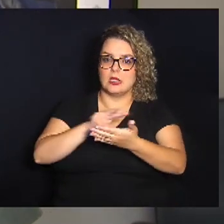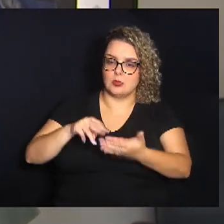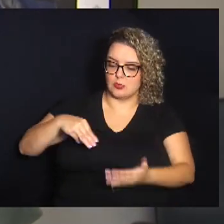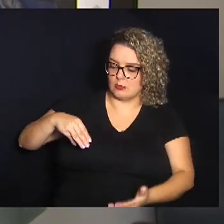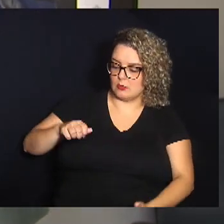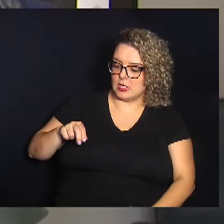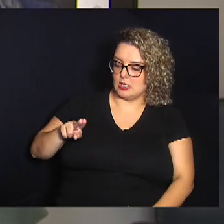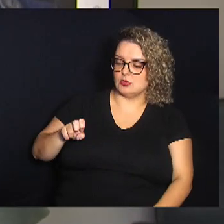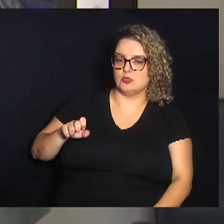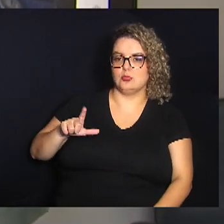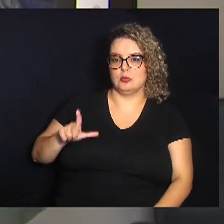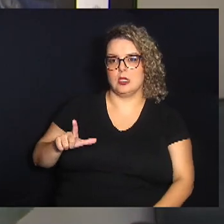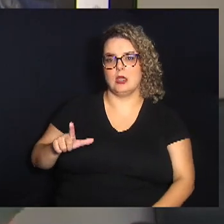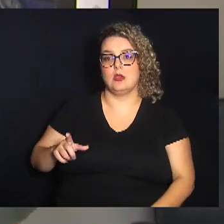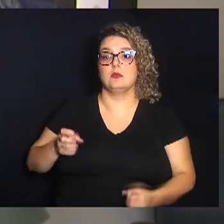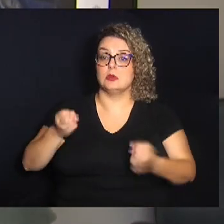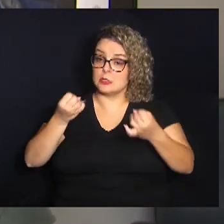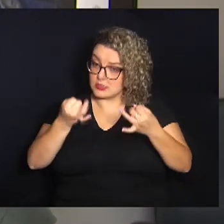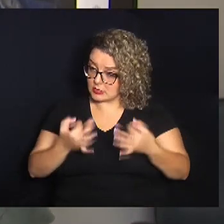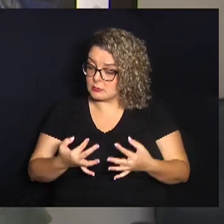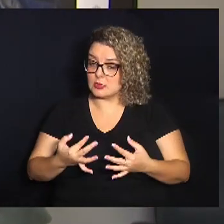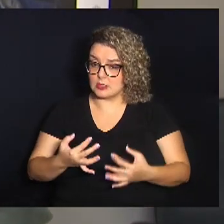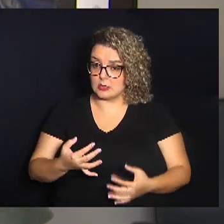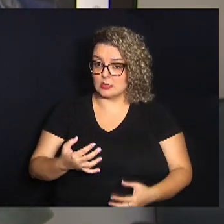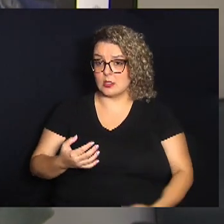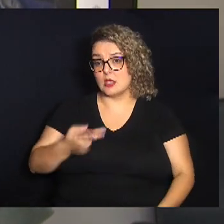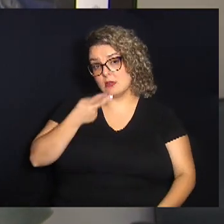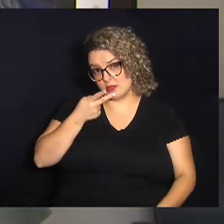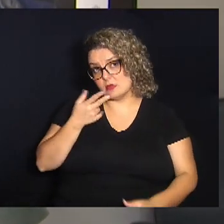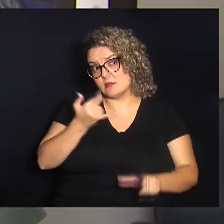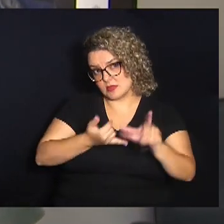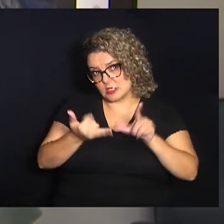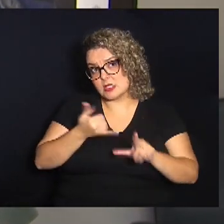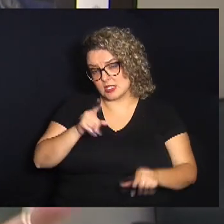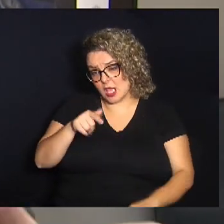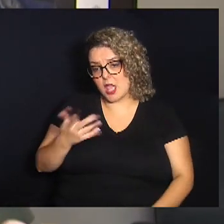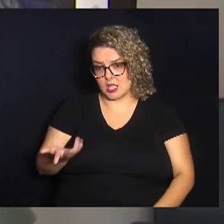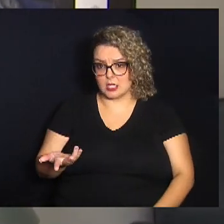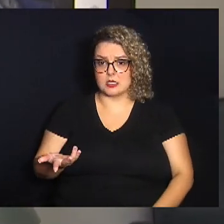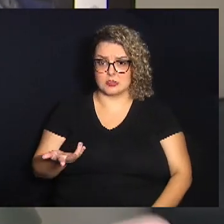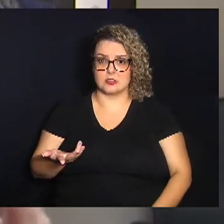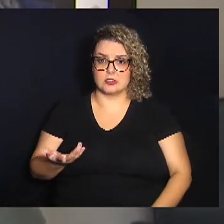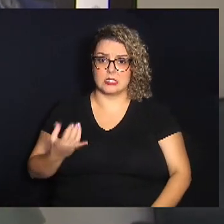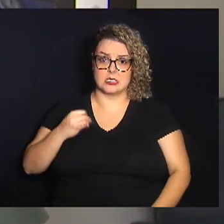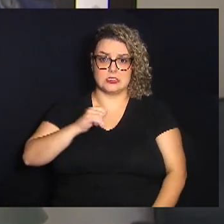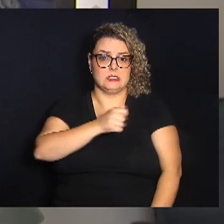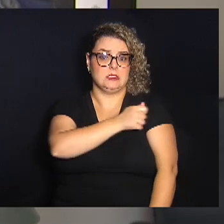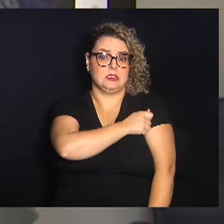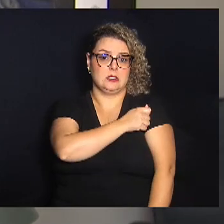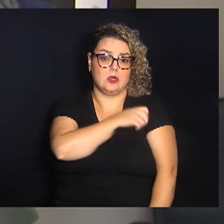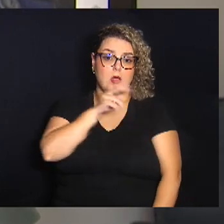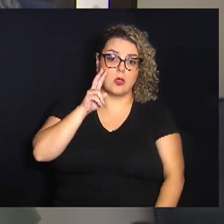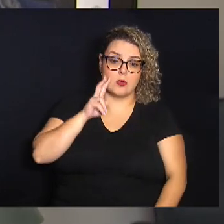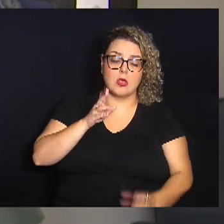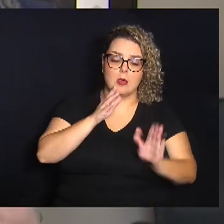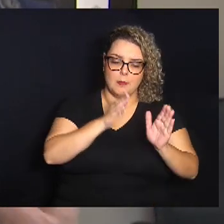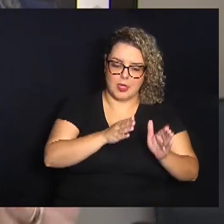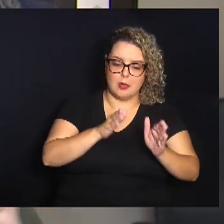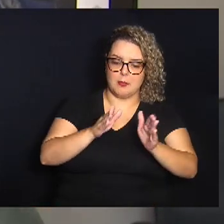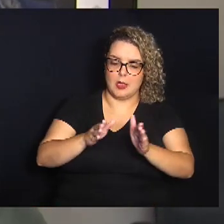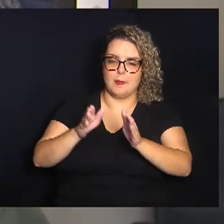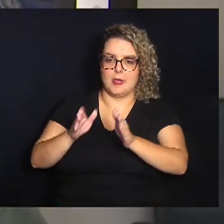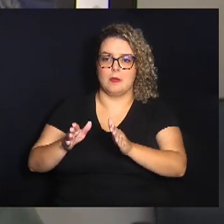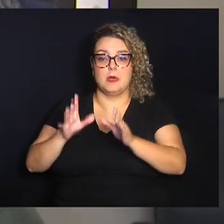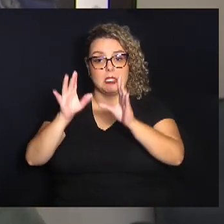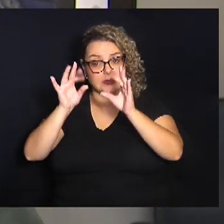manual bem autoexplicativo, eu diria até que ele é lúdico. Então, se o aluno olhar todos os pré-requisitos,